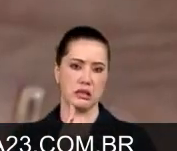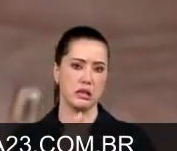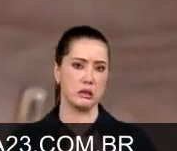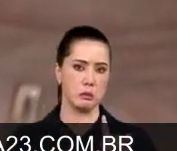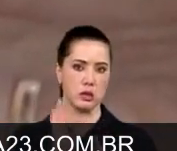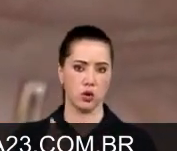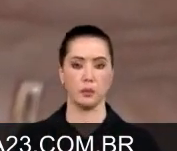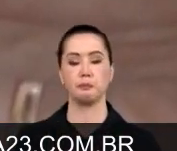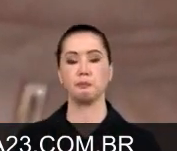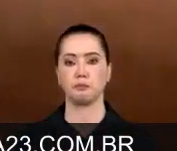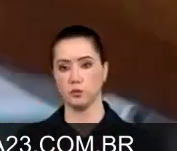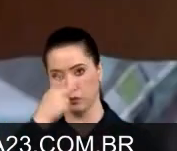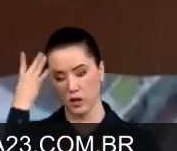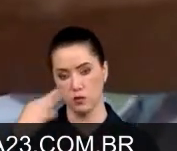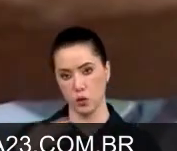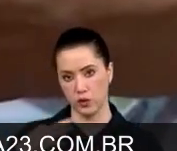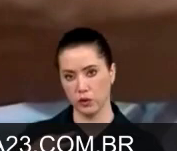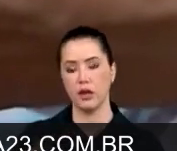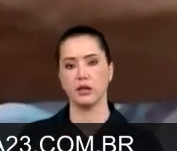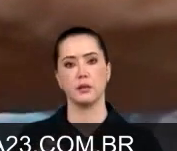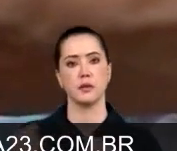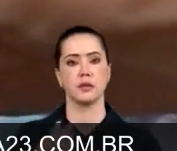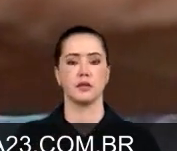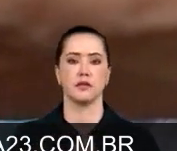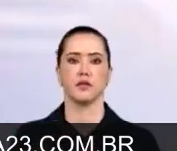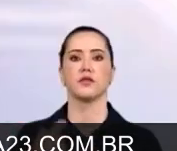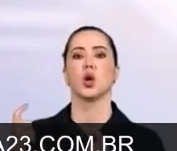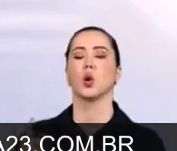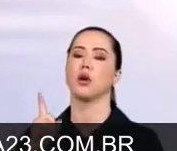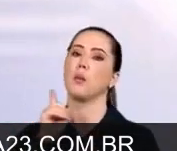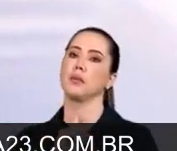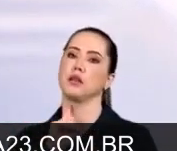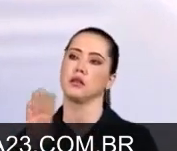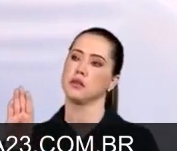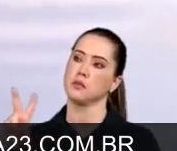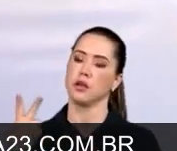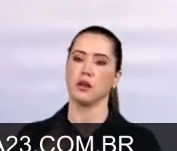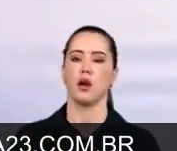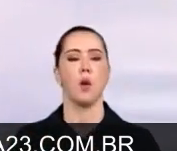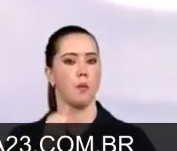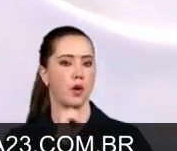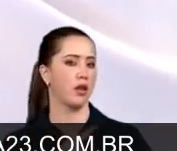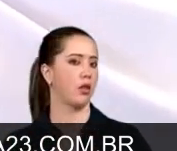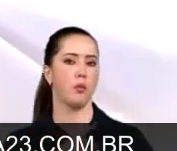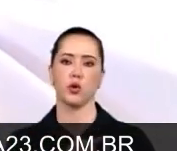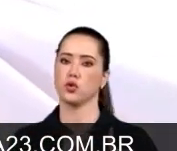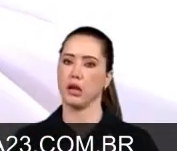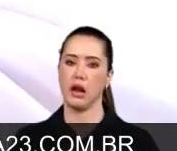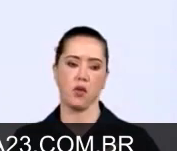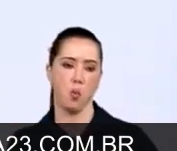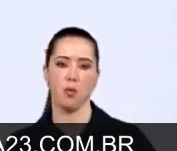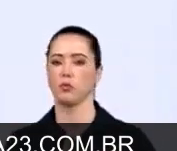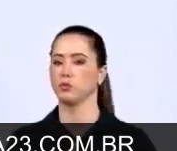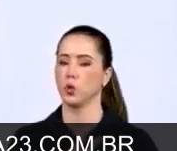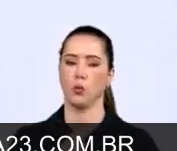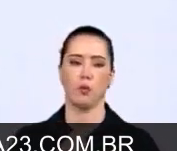6 meses. O voluntário também precisa morar em Belo Horizonte. Mulheres não podem estar grávidas nem amamentando.